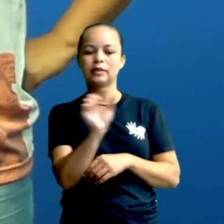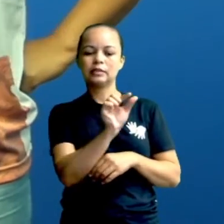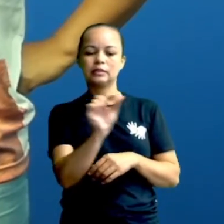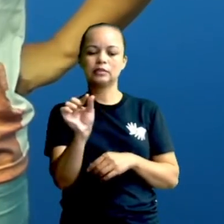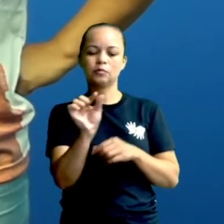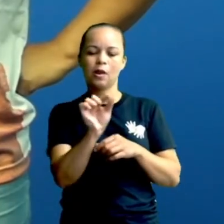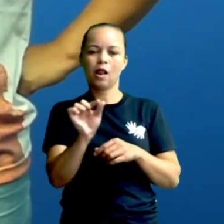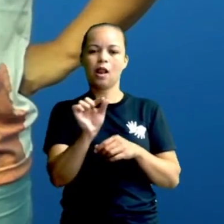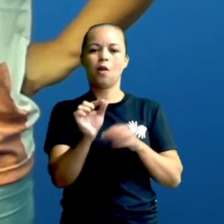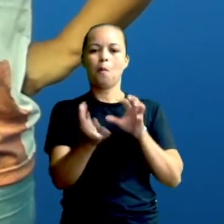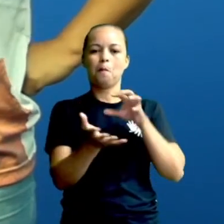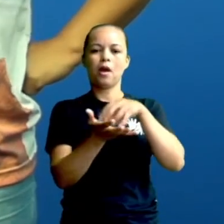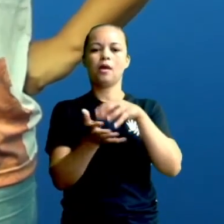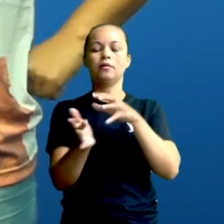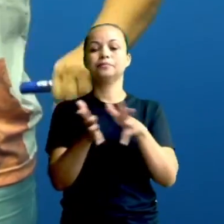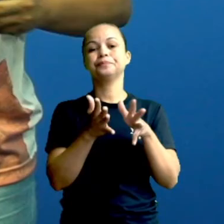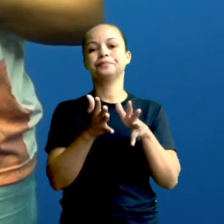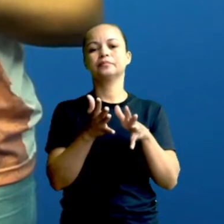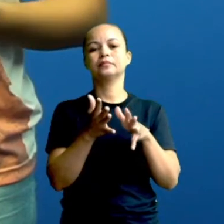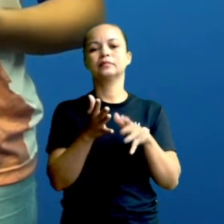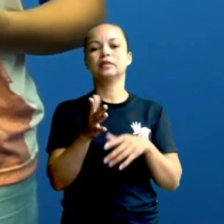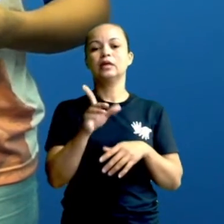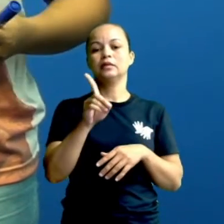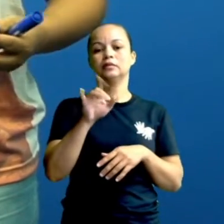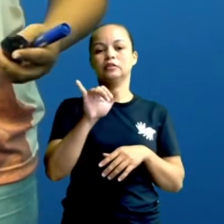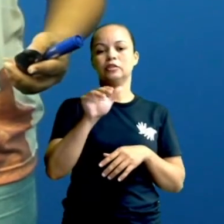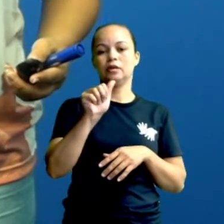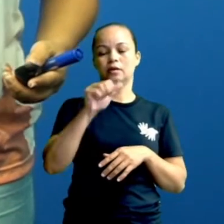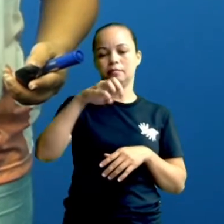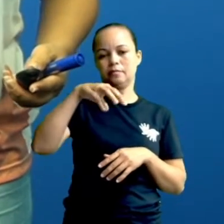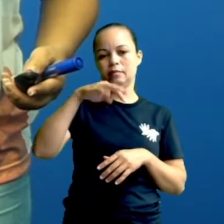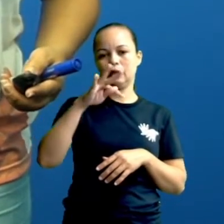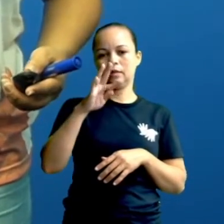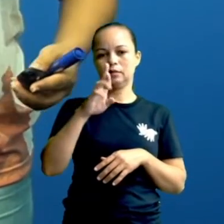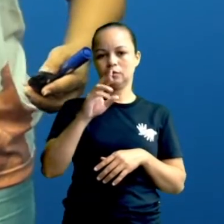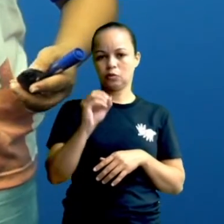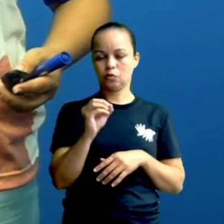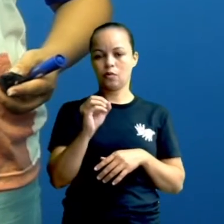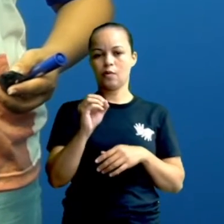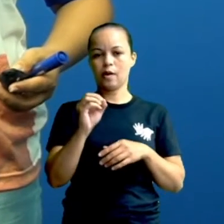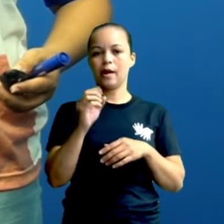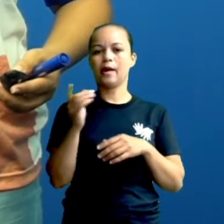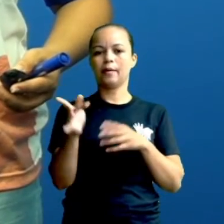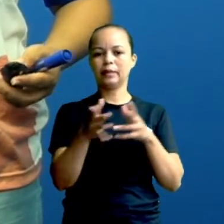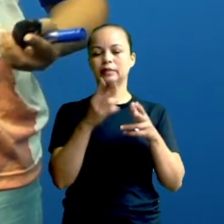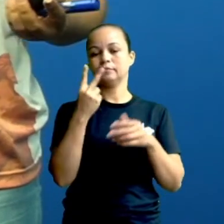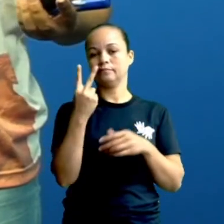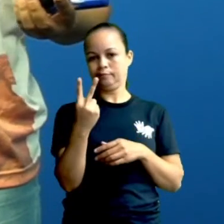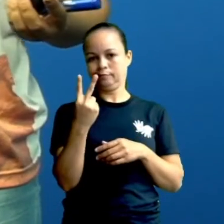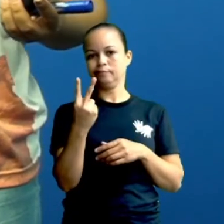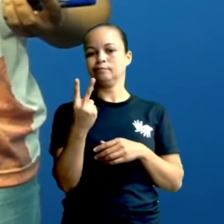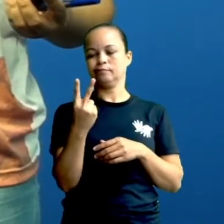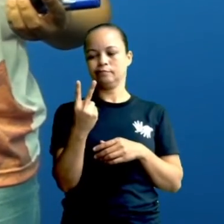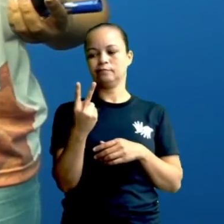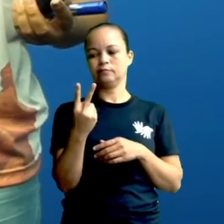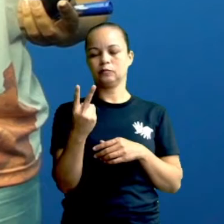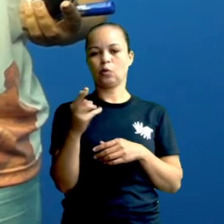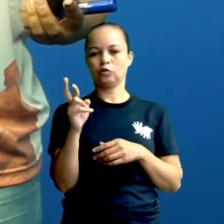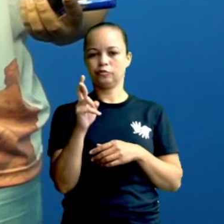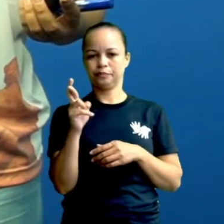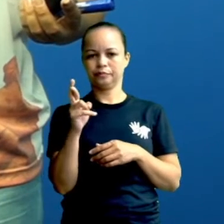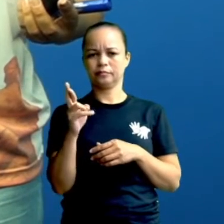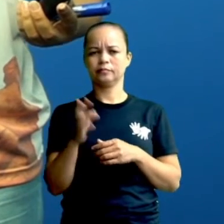meio. Lembrando que o diâmetro é a medida de 2 raios. Então, se